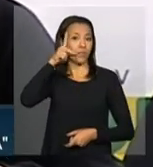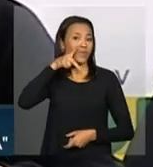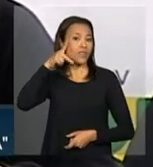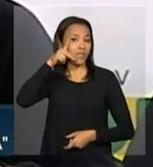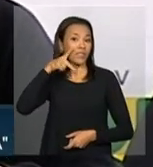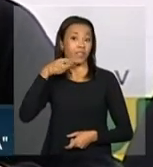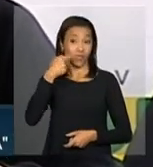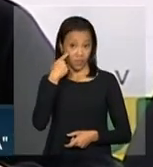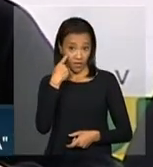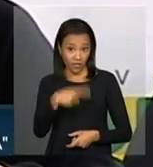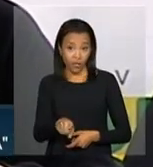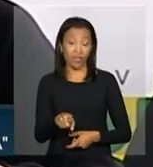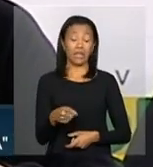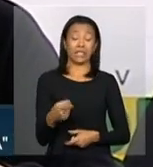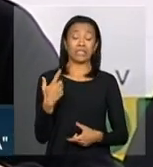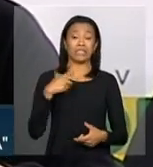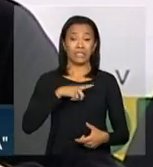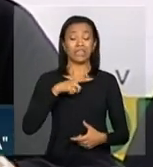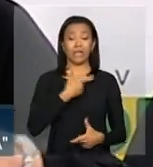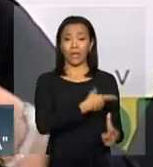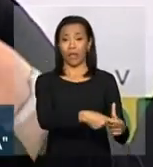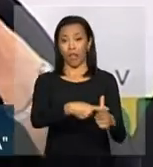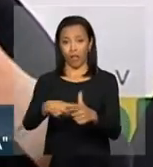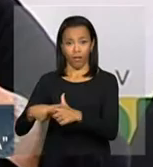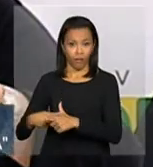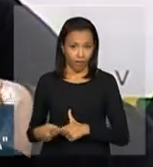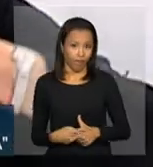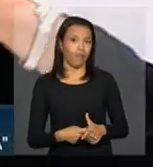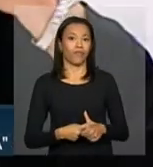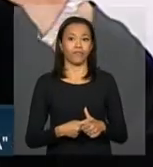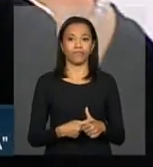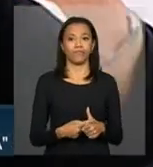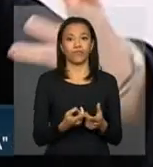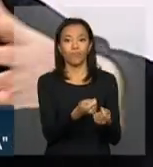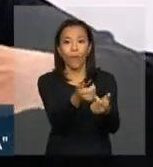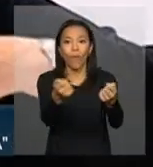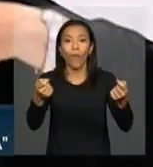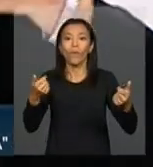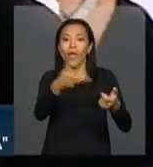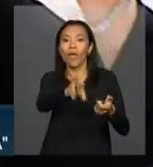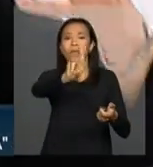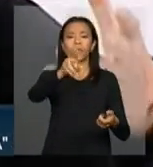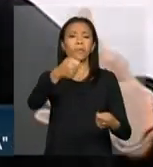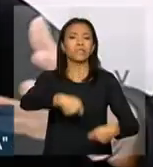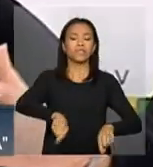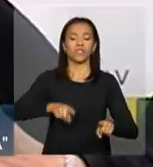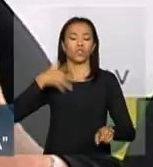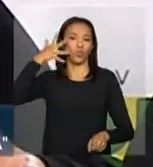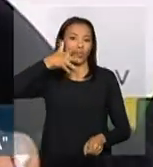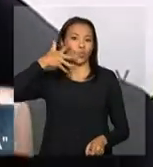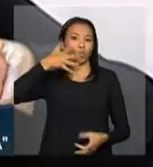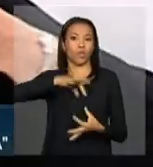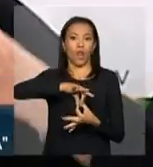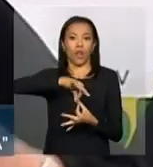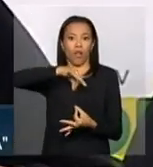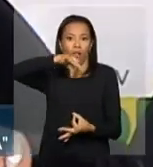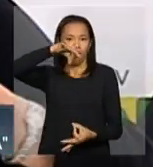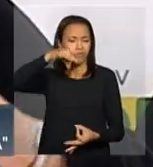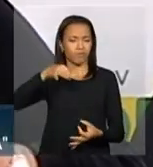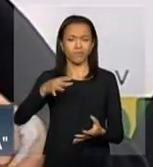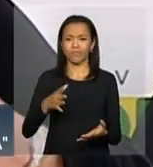muito claramente demonstrada aqui. Eu acho que não precisa de grandes discursos, não precisa de grandes leituras. Está